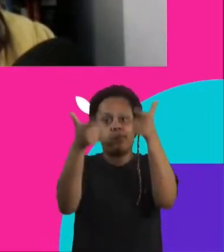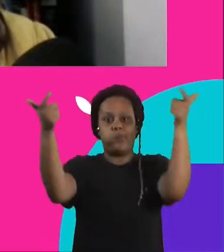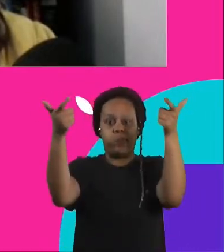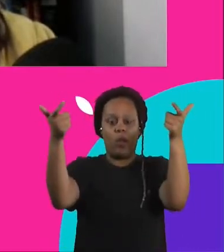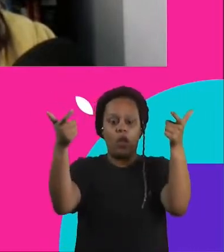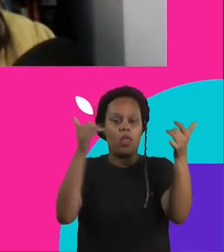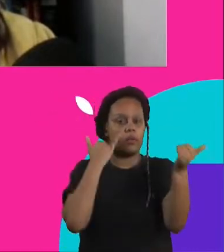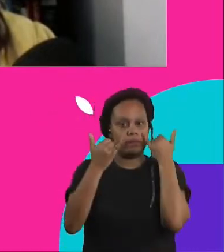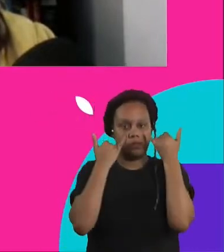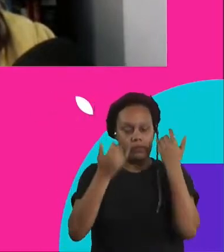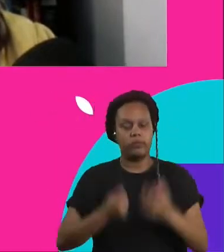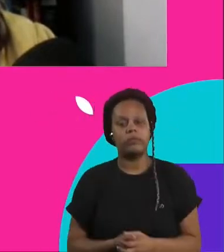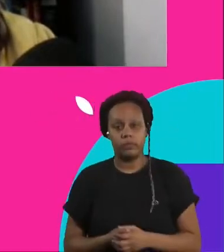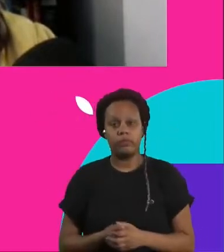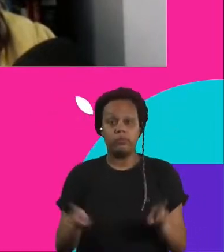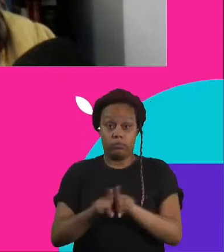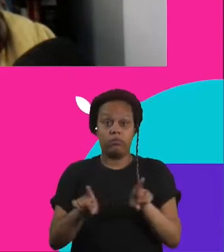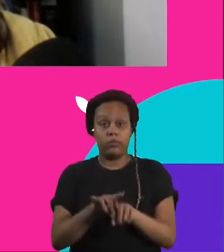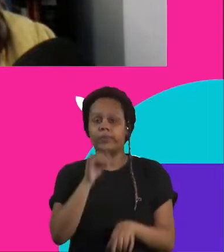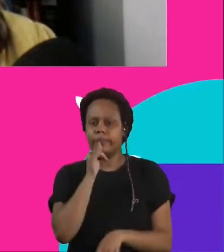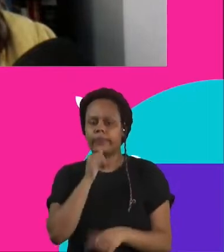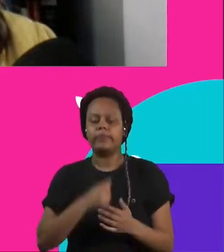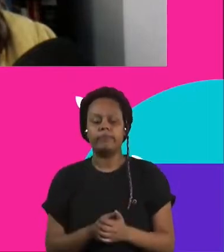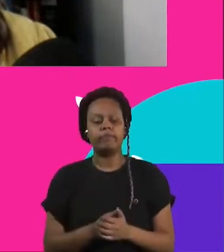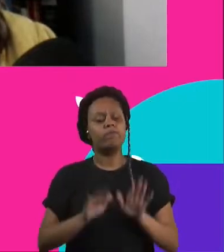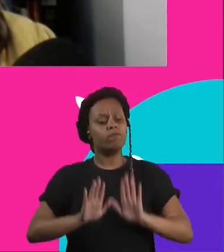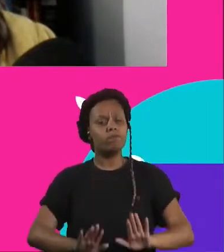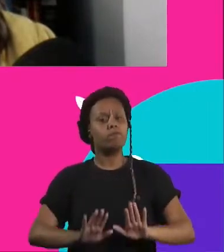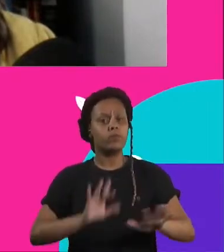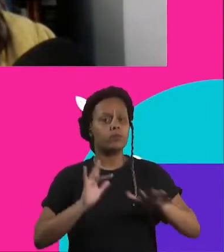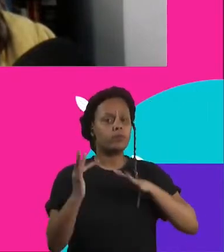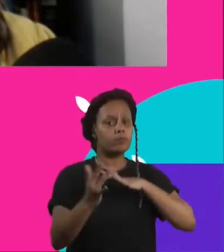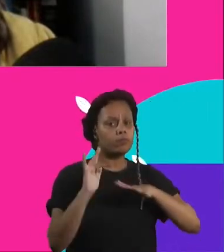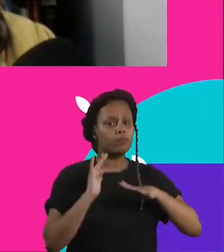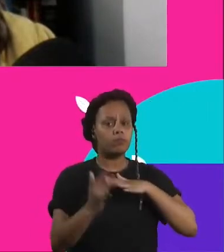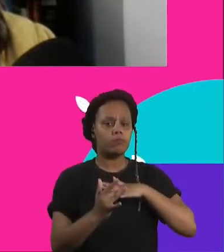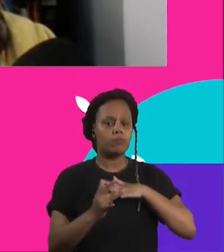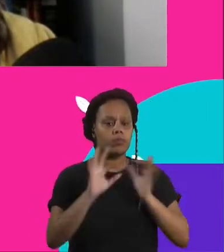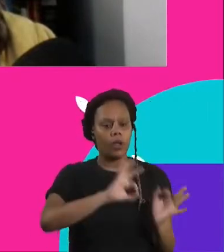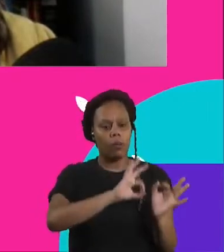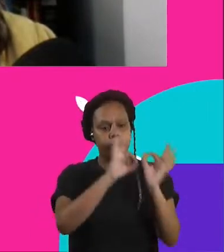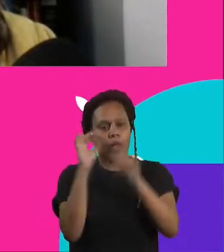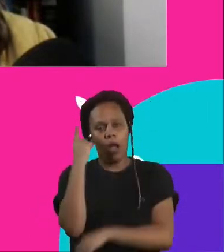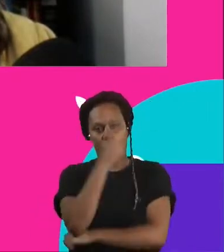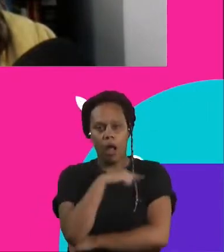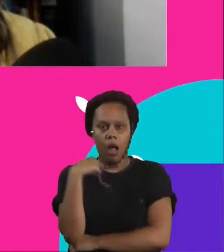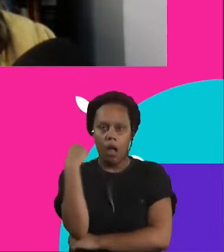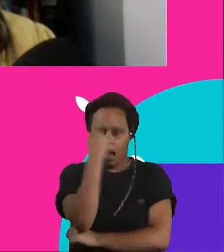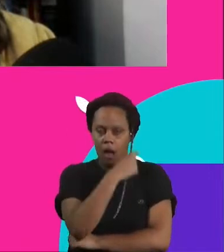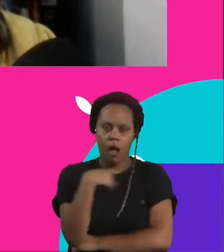informações. E que a gente possa, então, inclusive, né, ficar dentro dessas redes por mais tempo, a gente fica ali preso nos